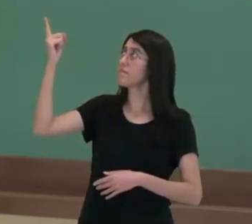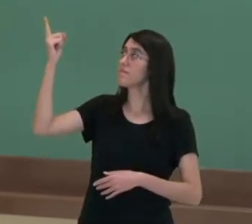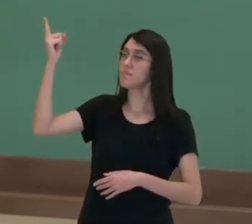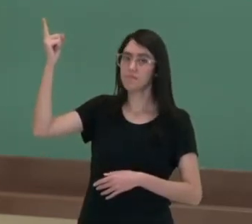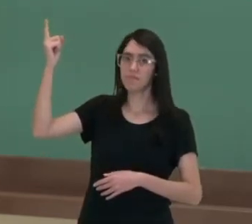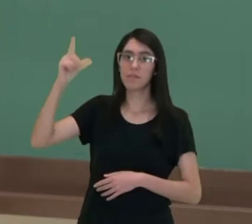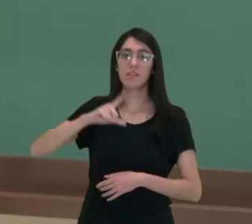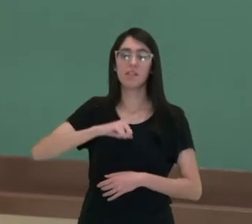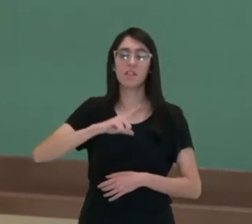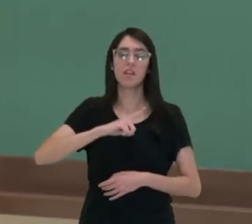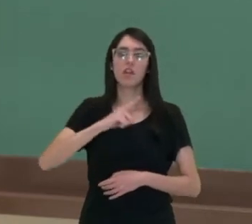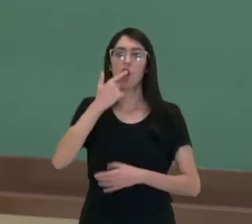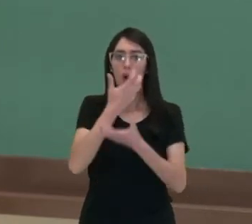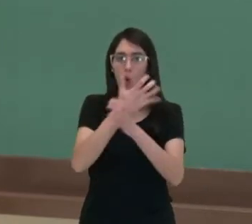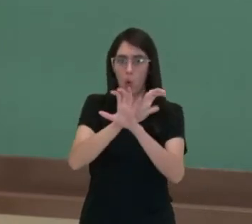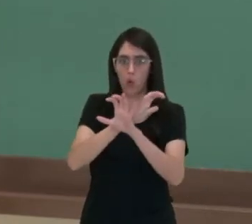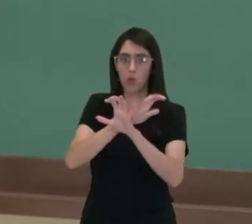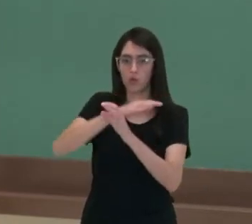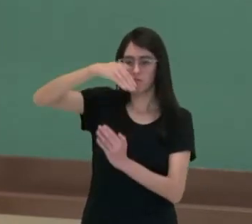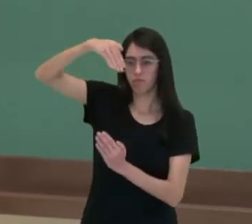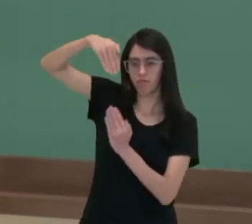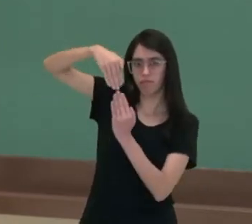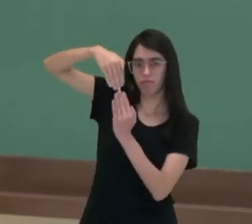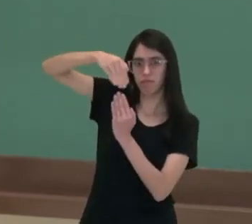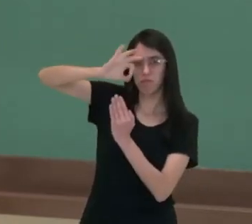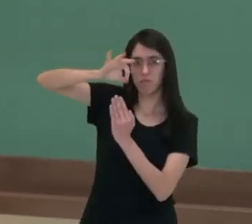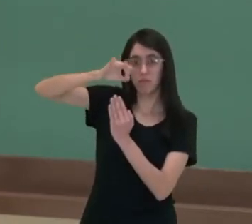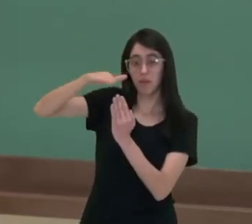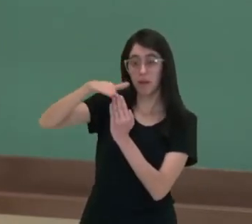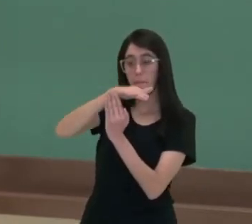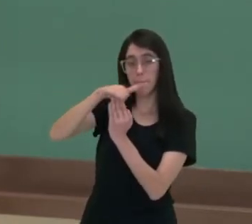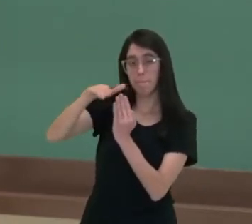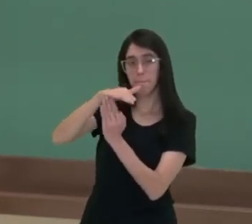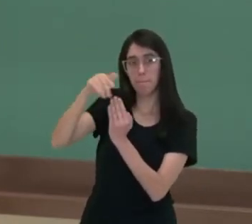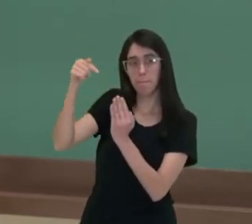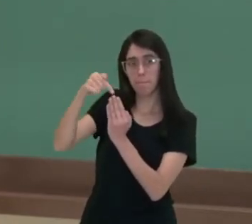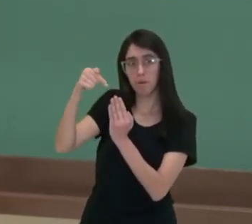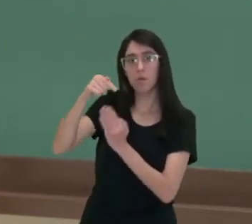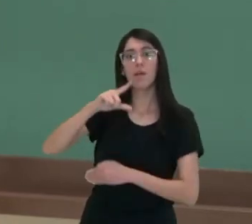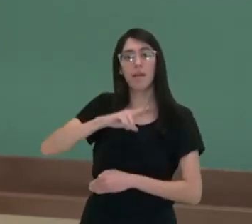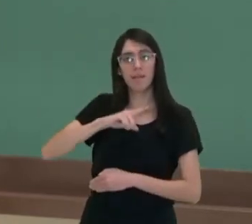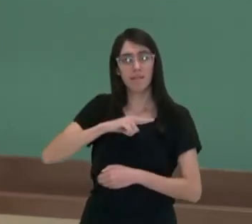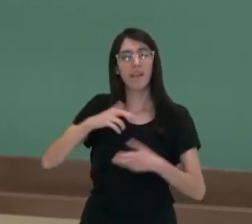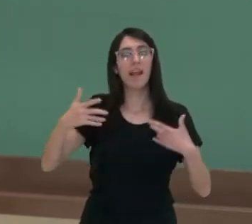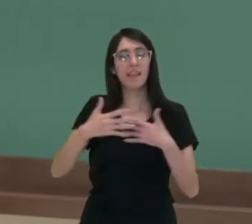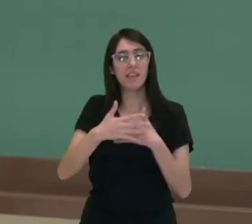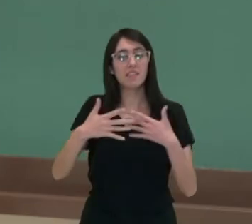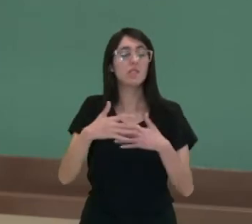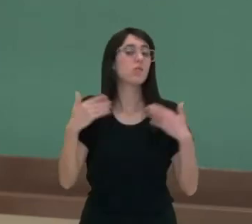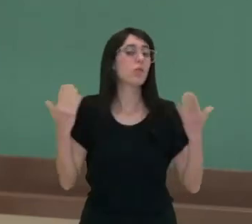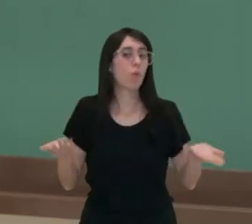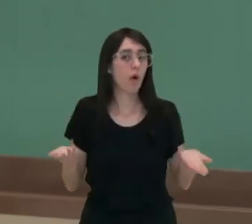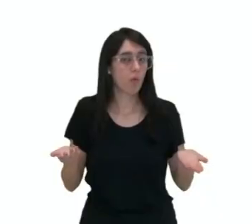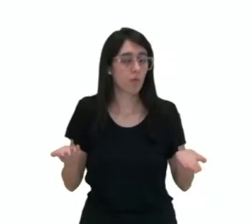temos os ossos longos da perna, né? E entre os ossos nós temos um tecido. Qual é esse tecido?